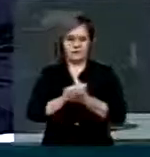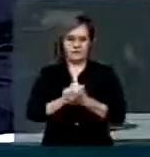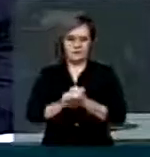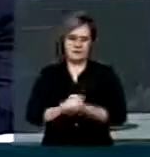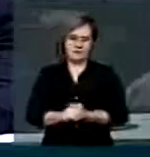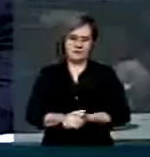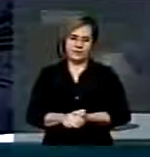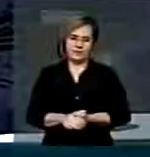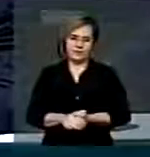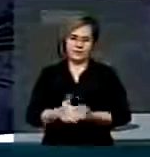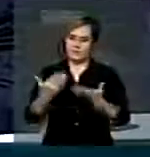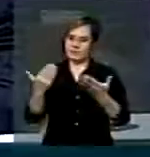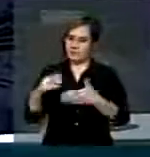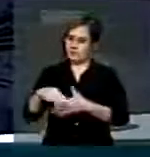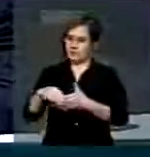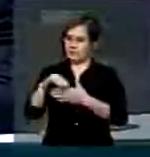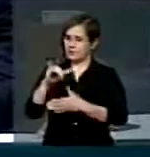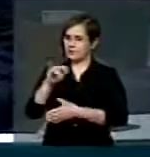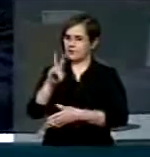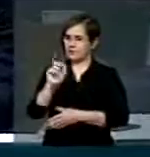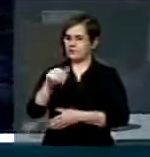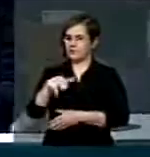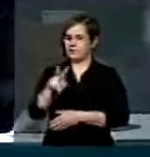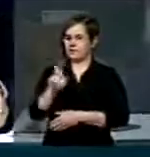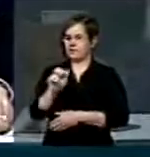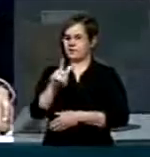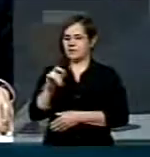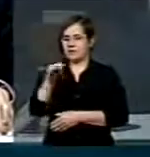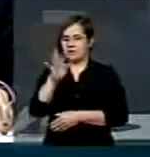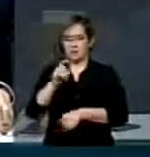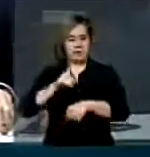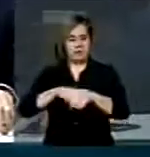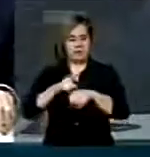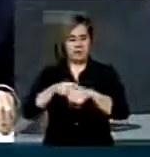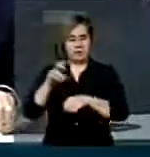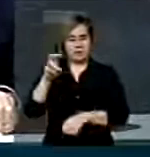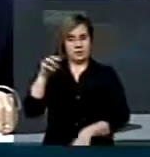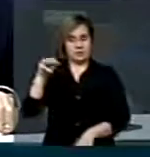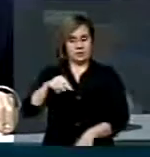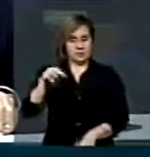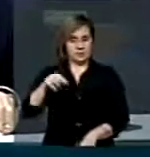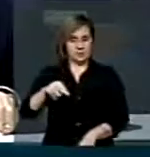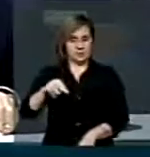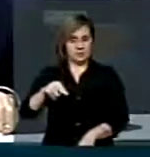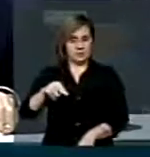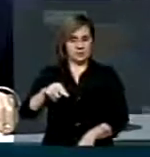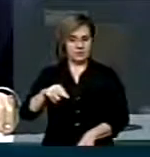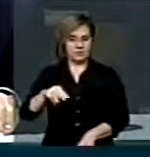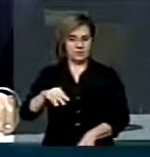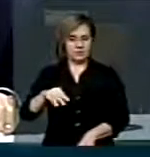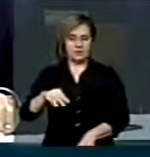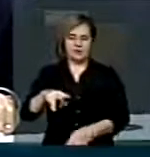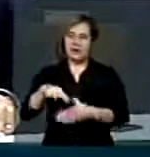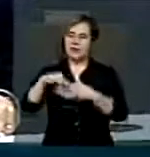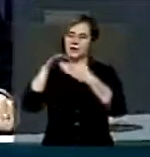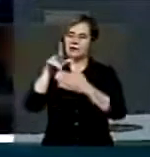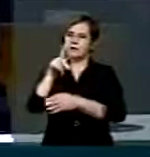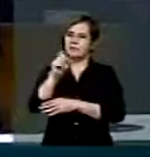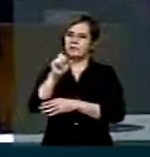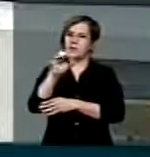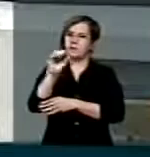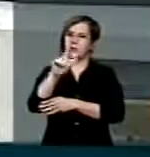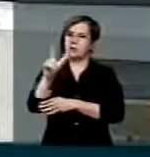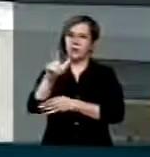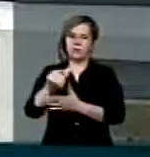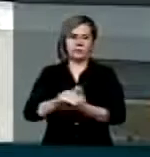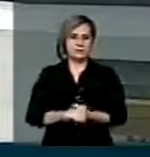Passo a palavra ao líder Ivan Valente, que falará pelo tempo de 5 minutos pela liderança do PSOL.